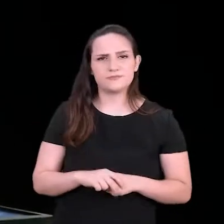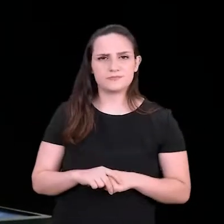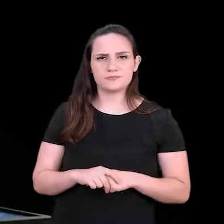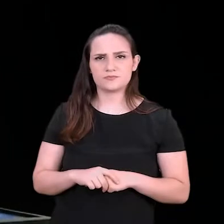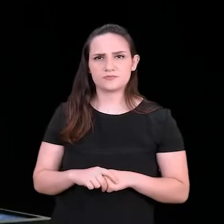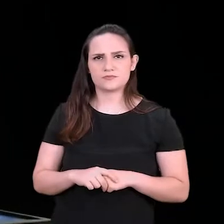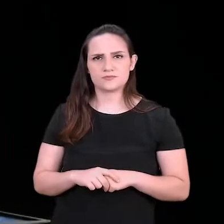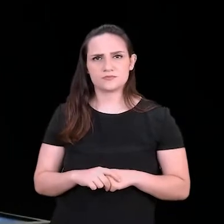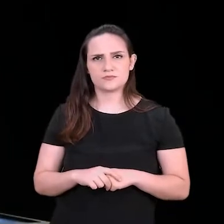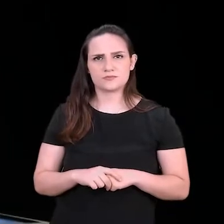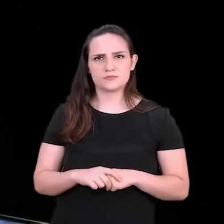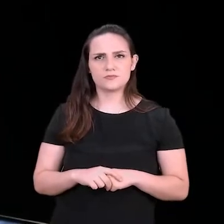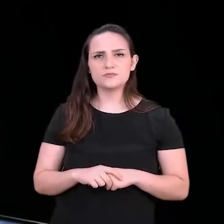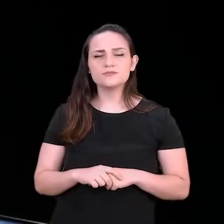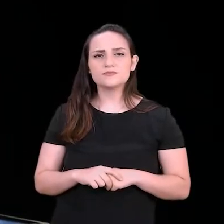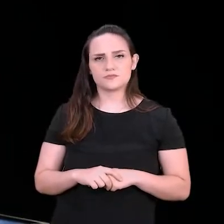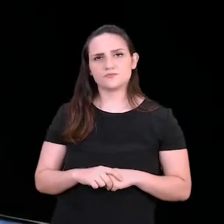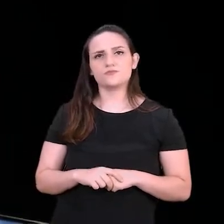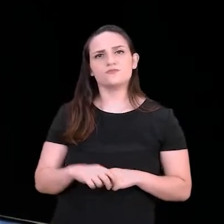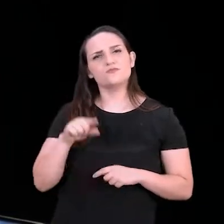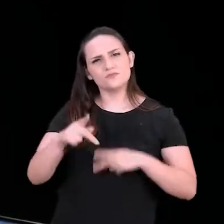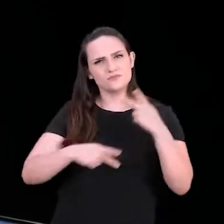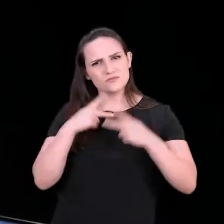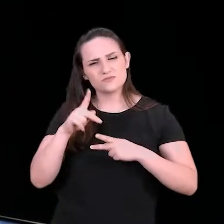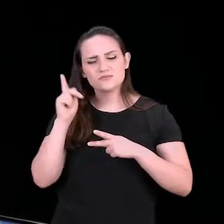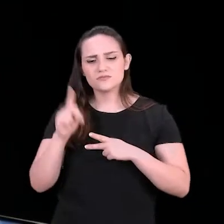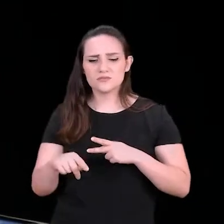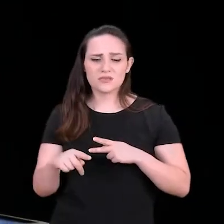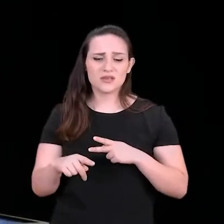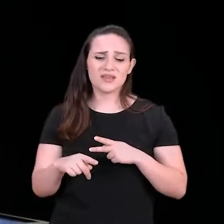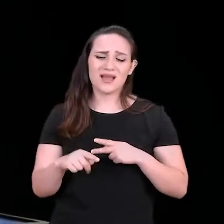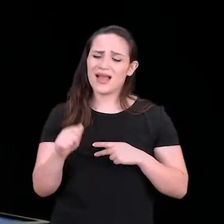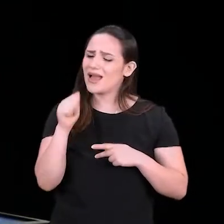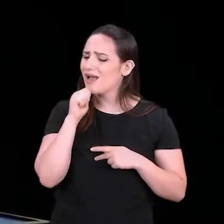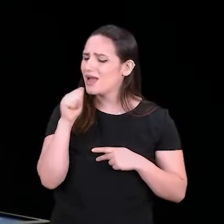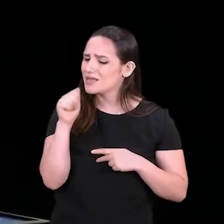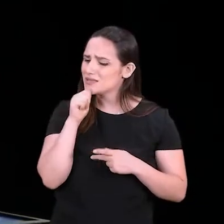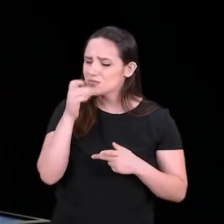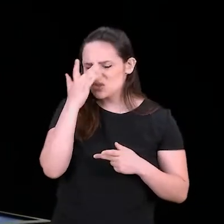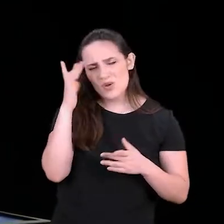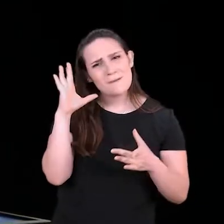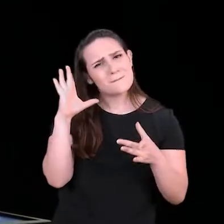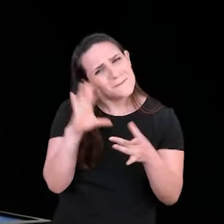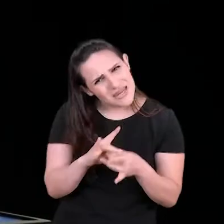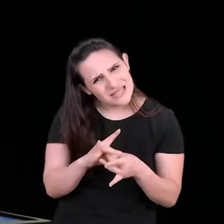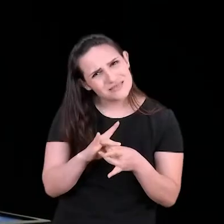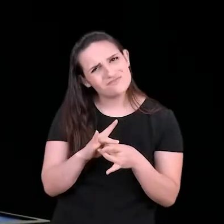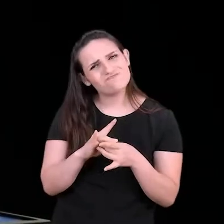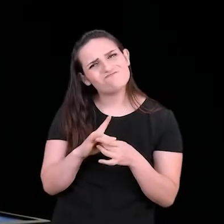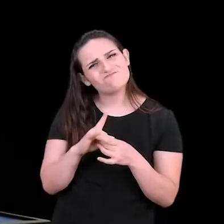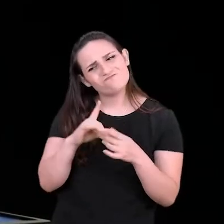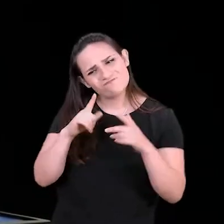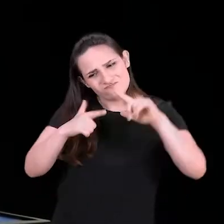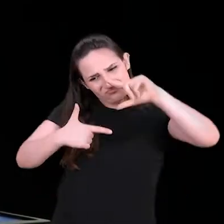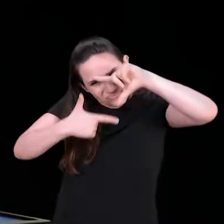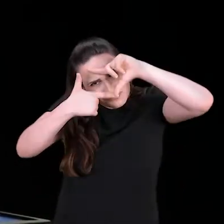é que os modelos, como você coloca, mais tradicionais ainda